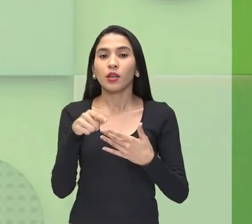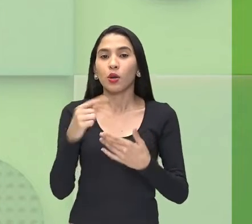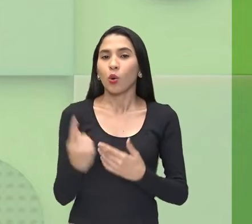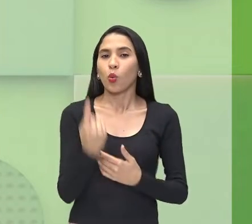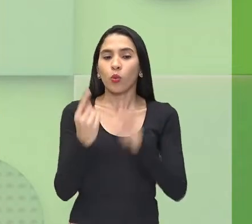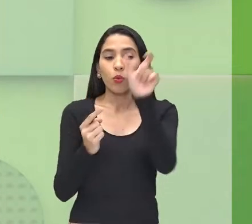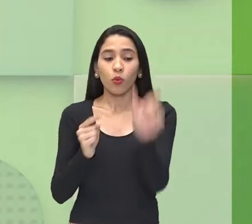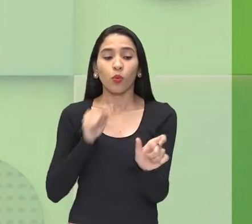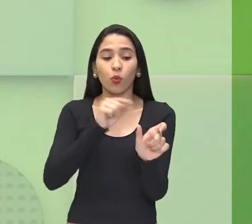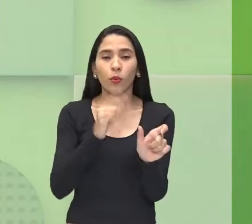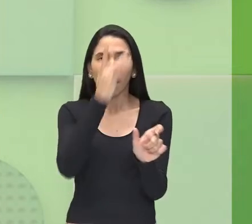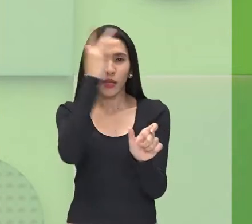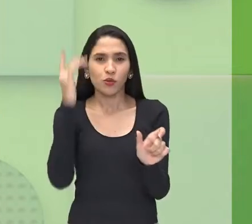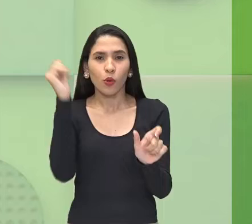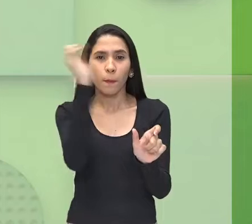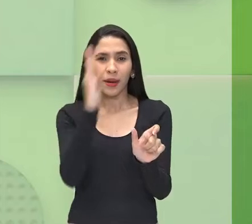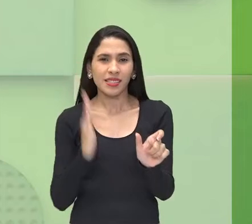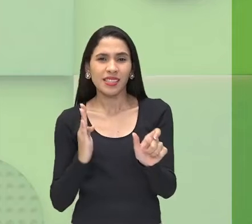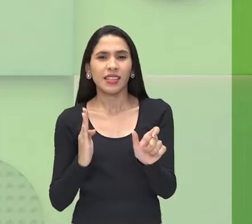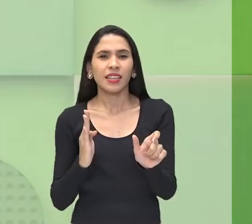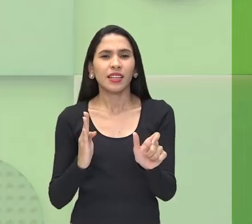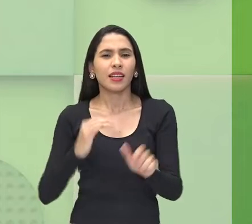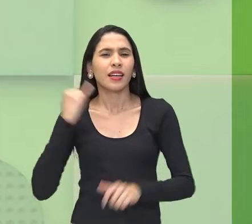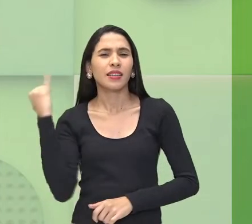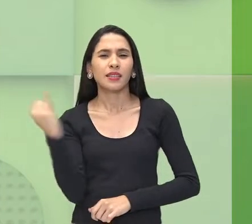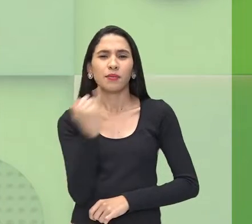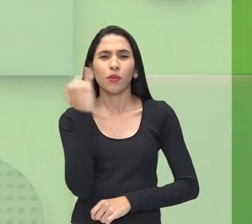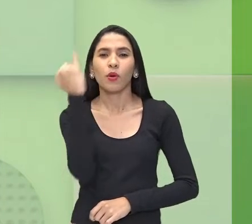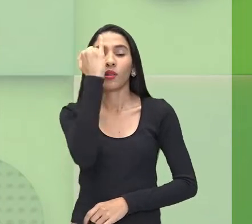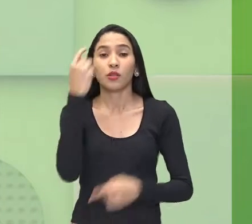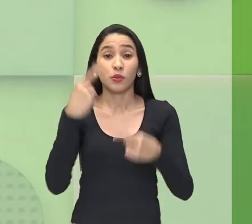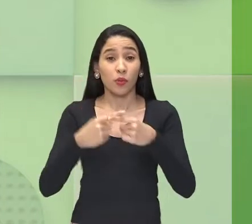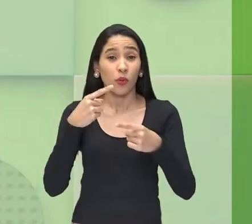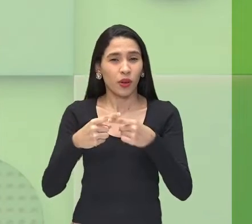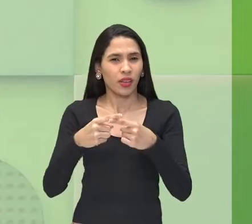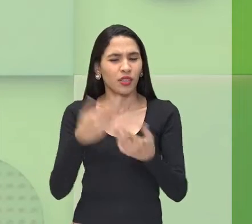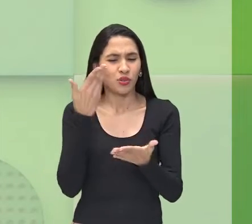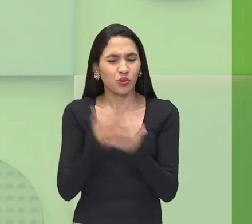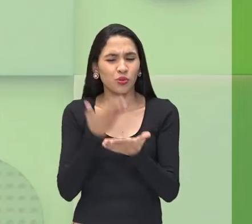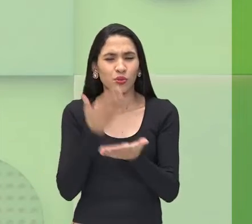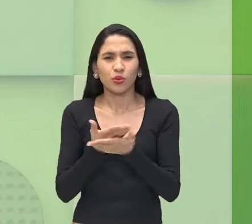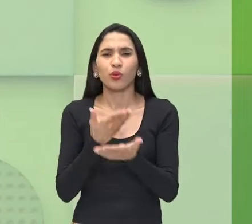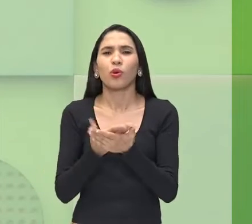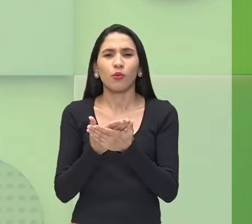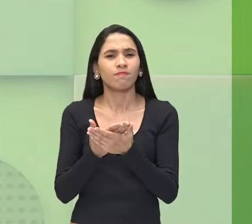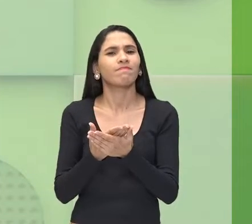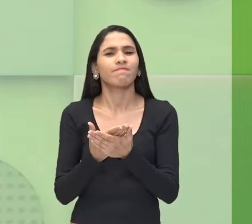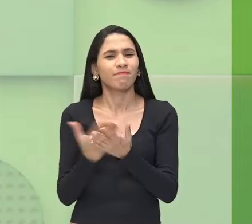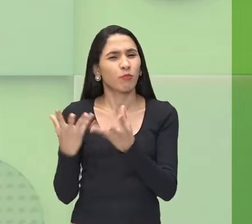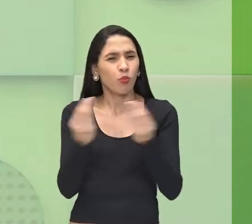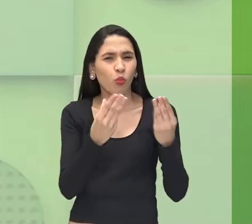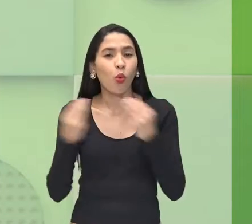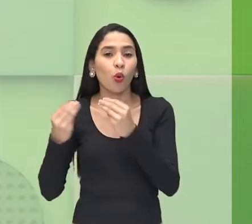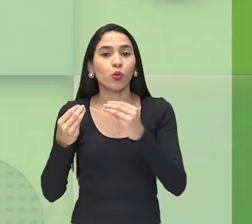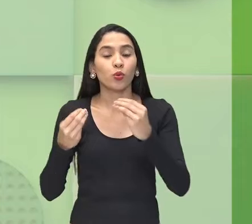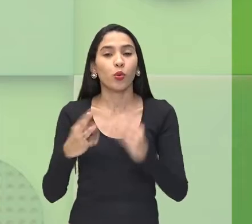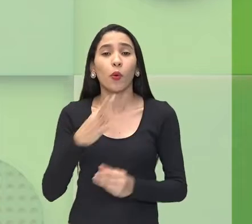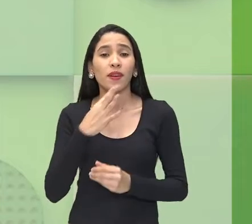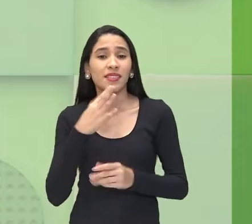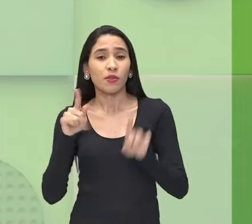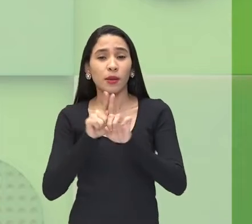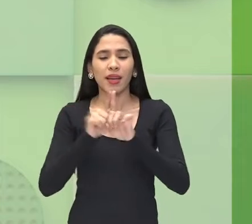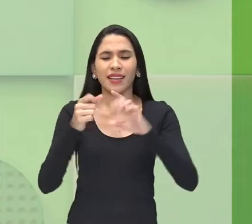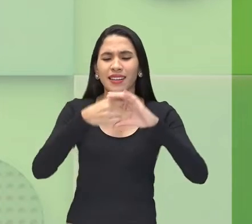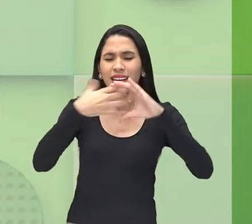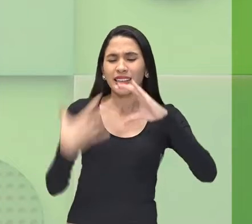muito importante porque ele estudou muito essa área. Ele conheceu muito sobre essas propriedades do ar. Ele